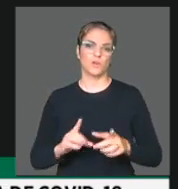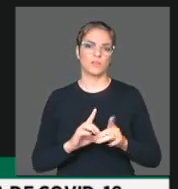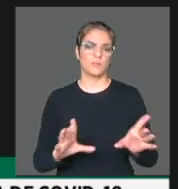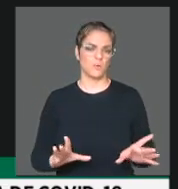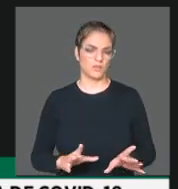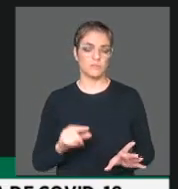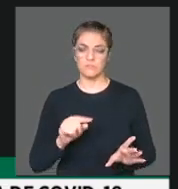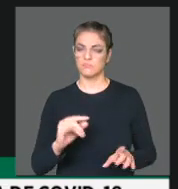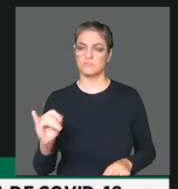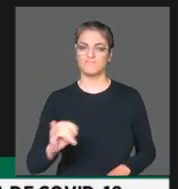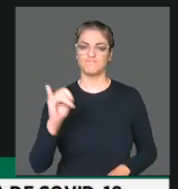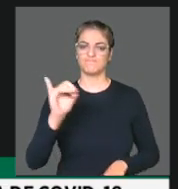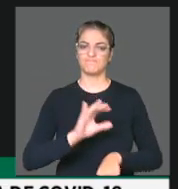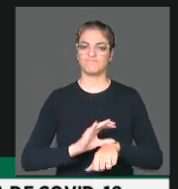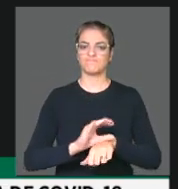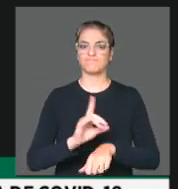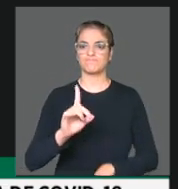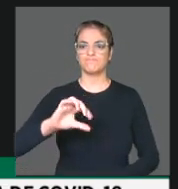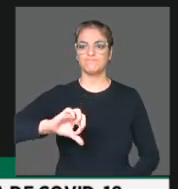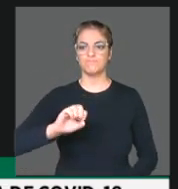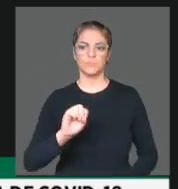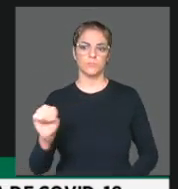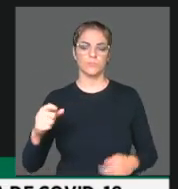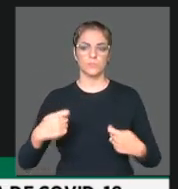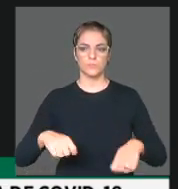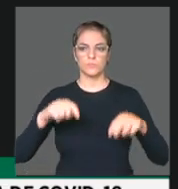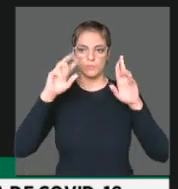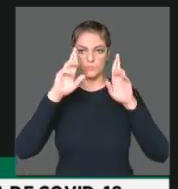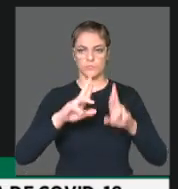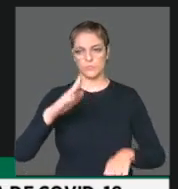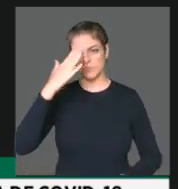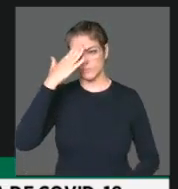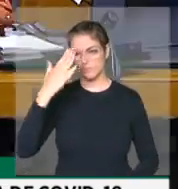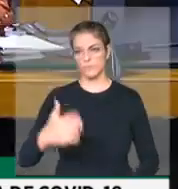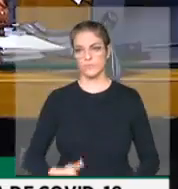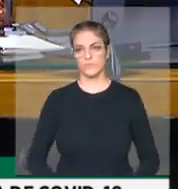democracia brasileira e viva a Constituição de 88, que tem que ser respeitada. Obrigado, presidente. Obrigada.